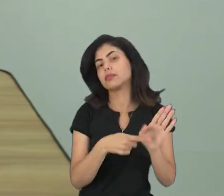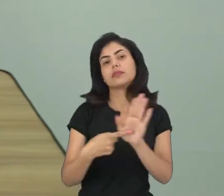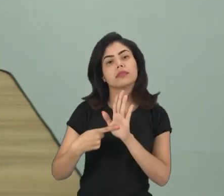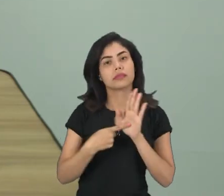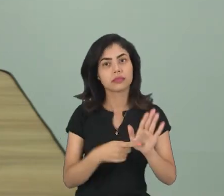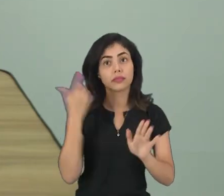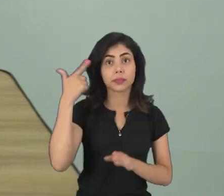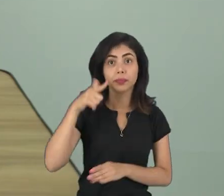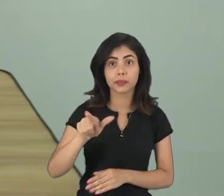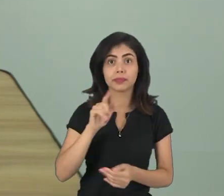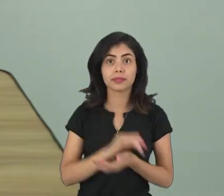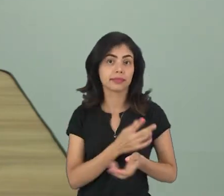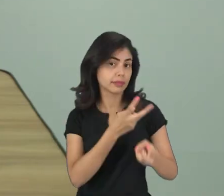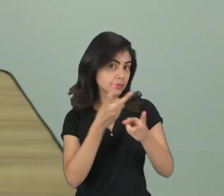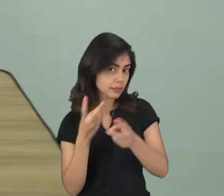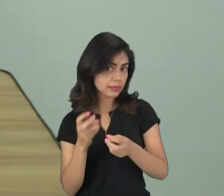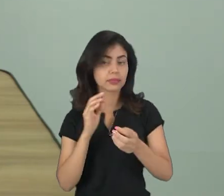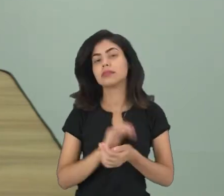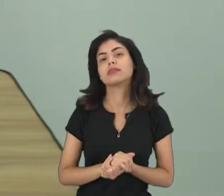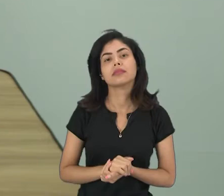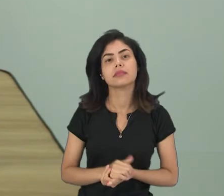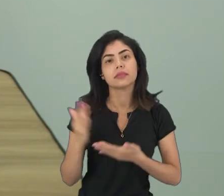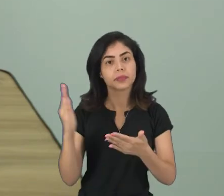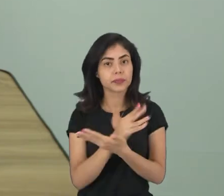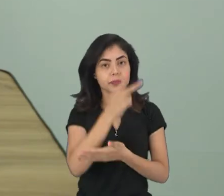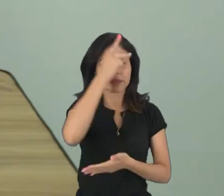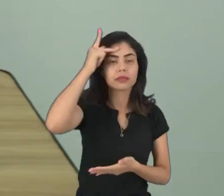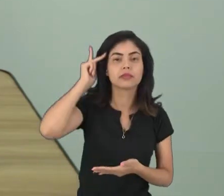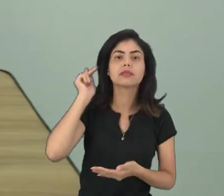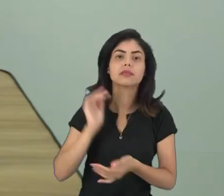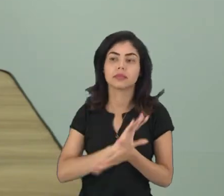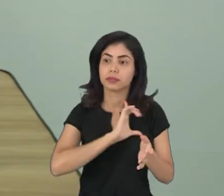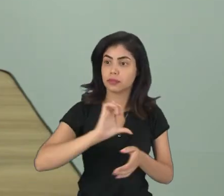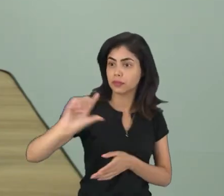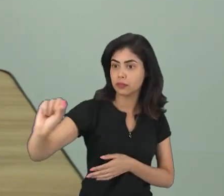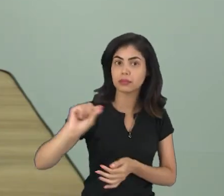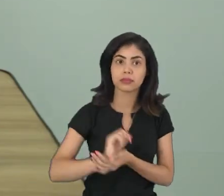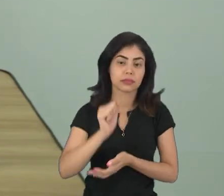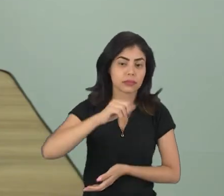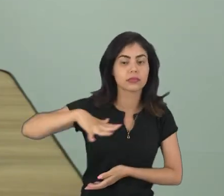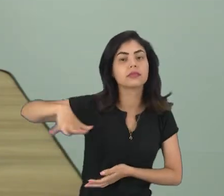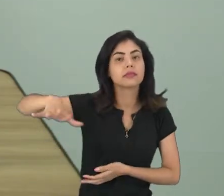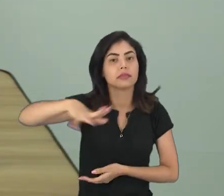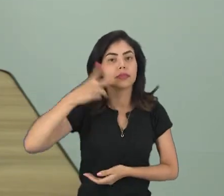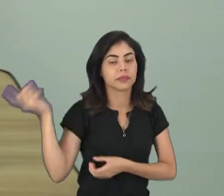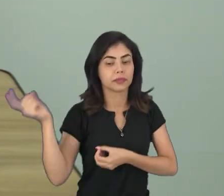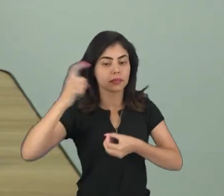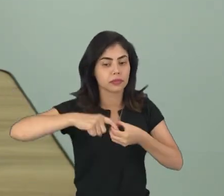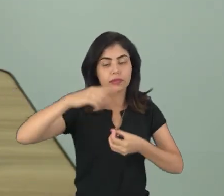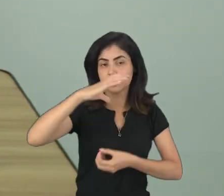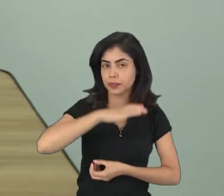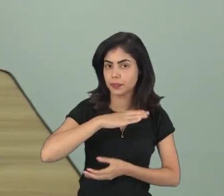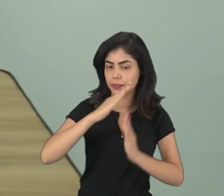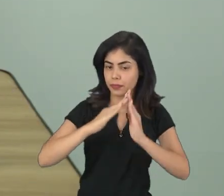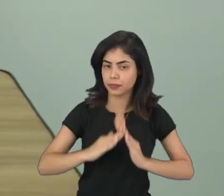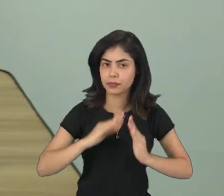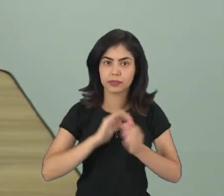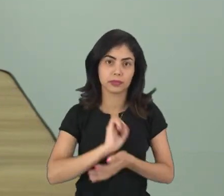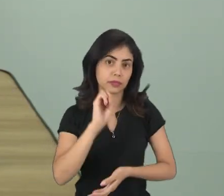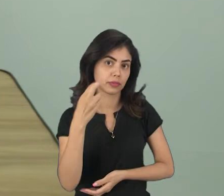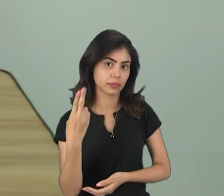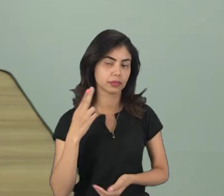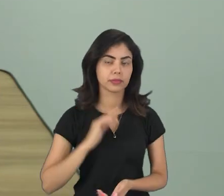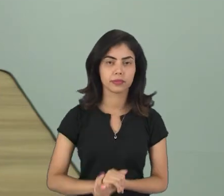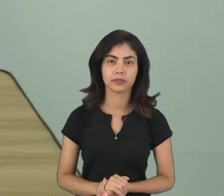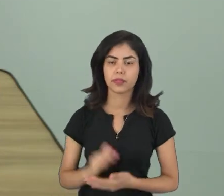nós conseguimos observar que algumas pessoas saíram do campo e vieram morar na cidade. Ou